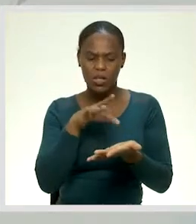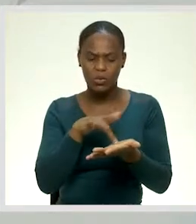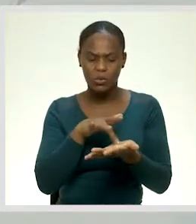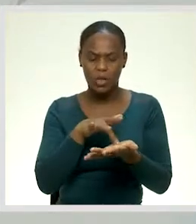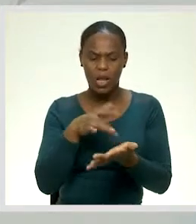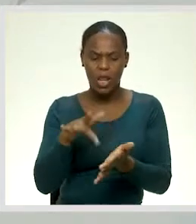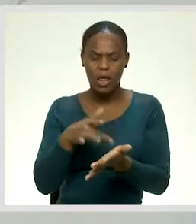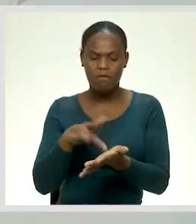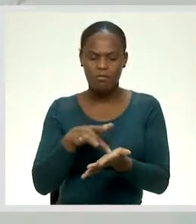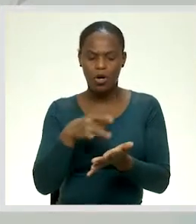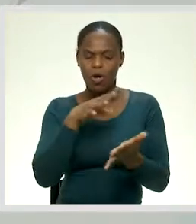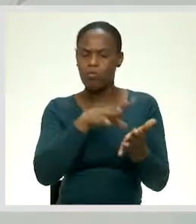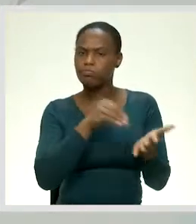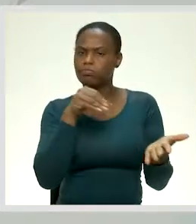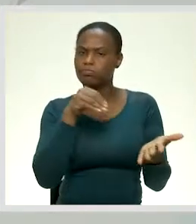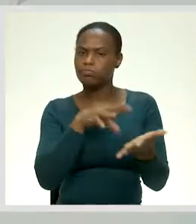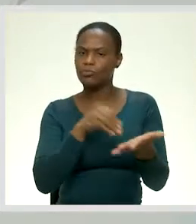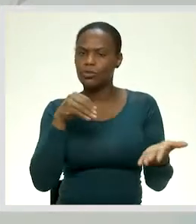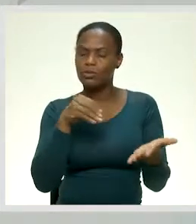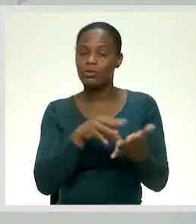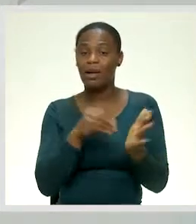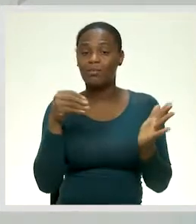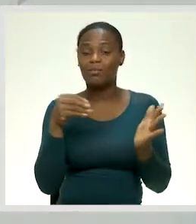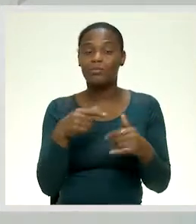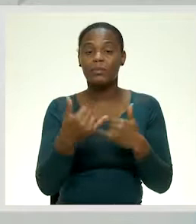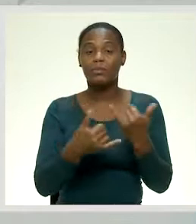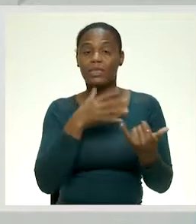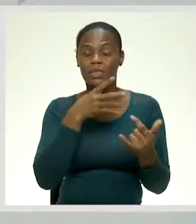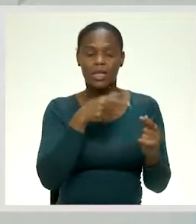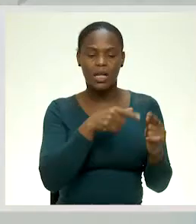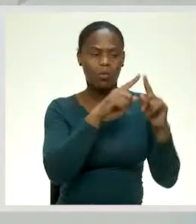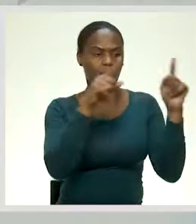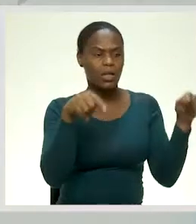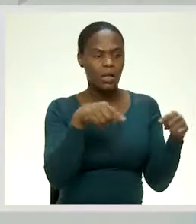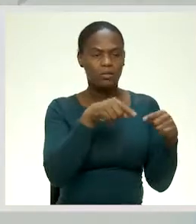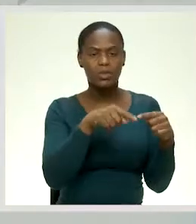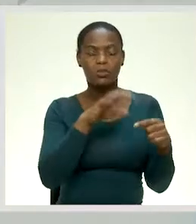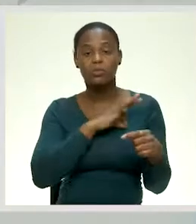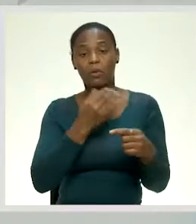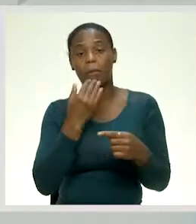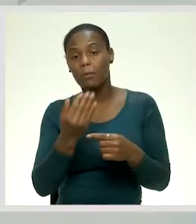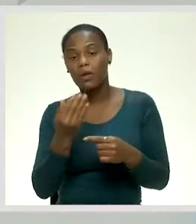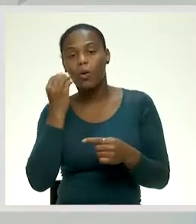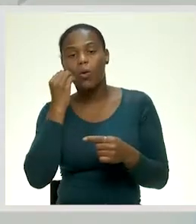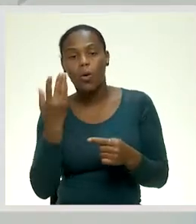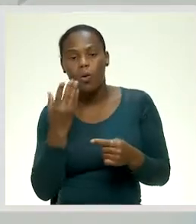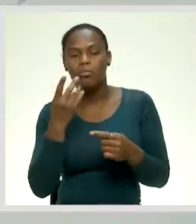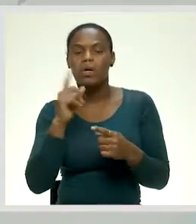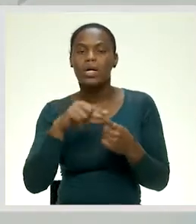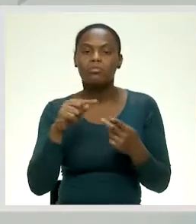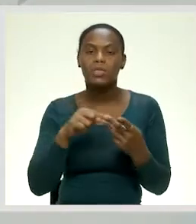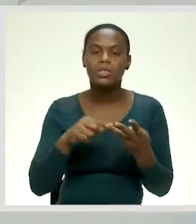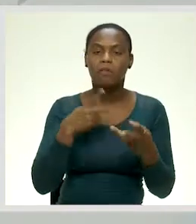na disciplina tal, ou enquadrado nisto, aquilo, aquilo outro, o professor pediu, ou então como elemento da avaliação, este trabalho